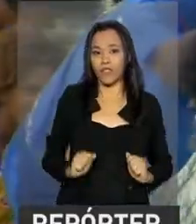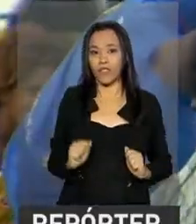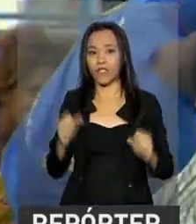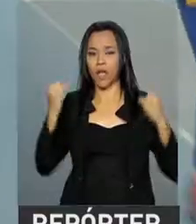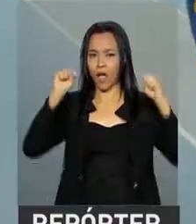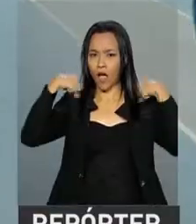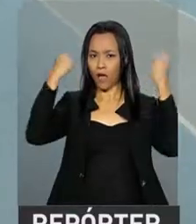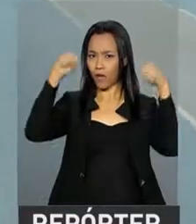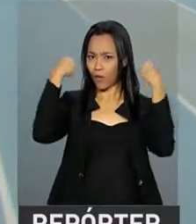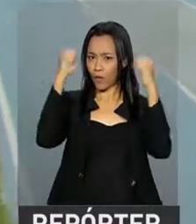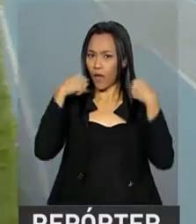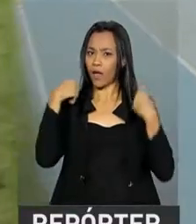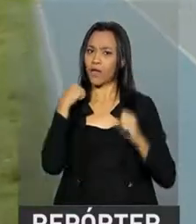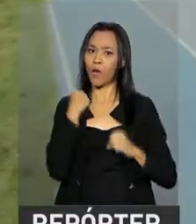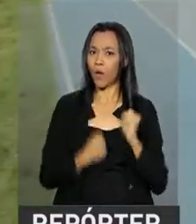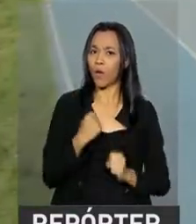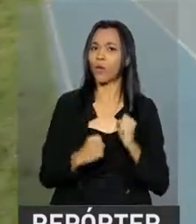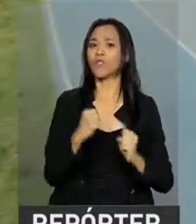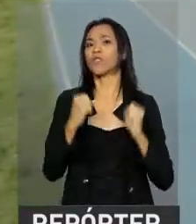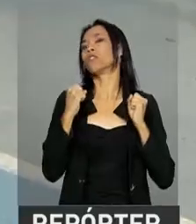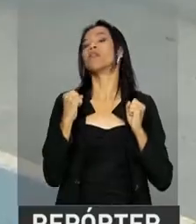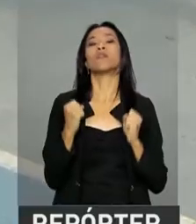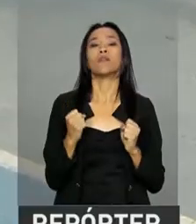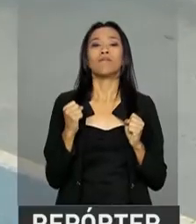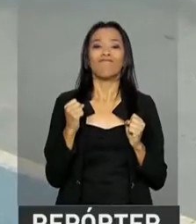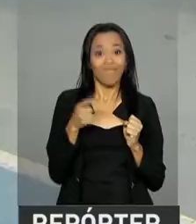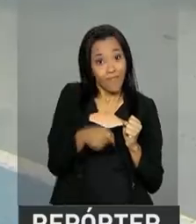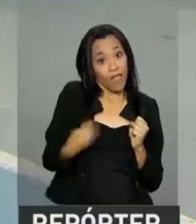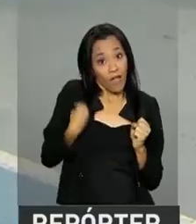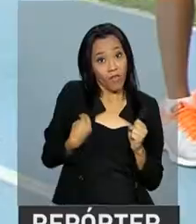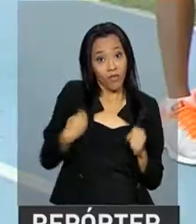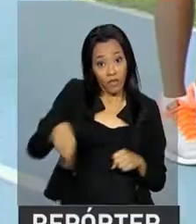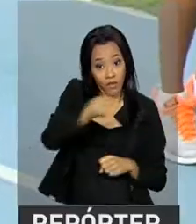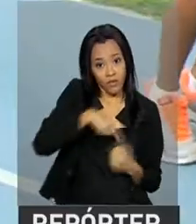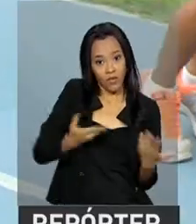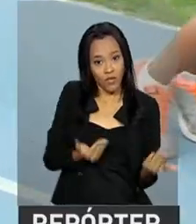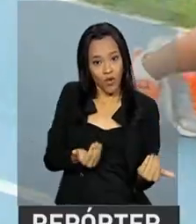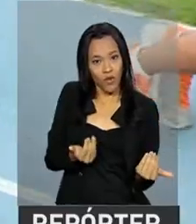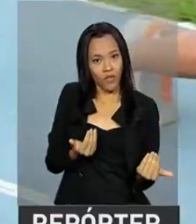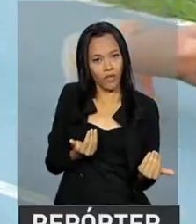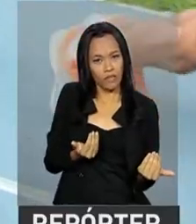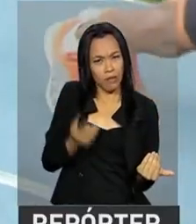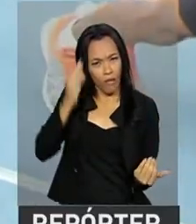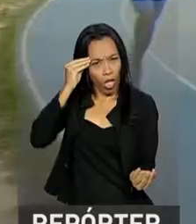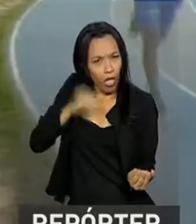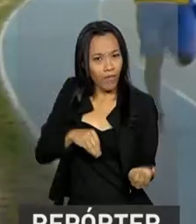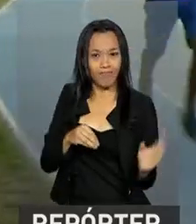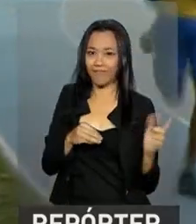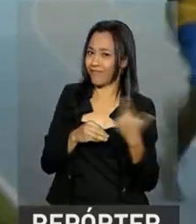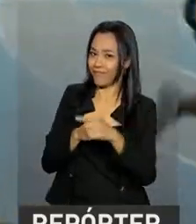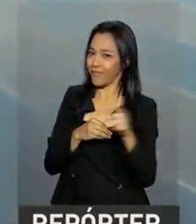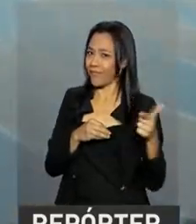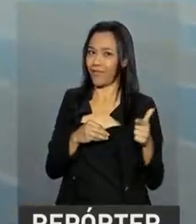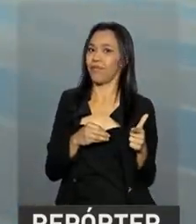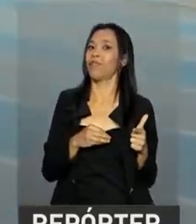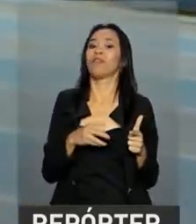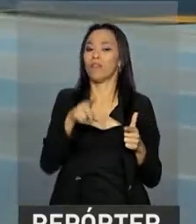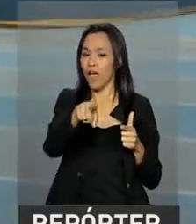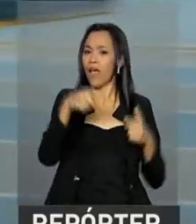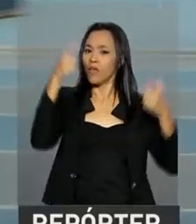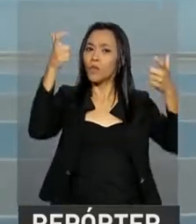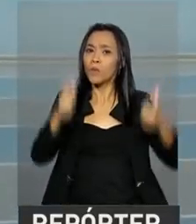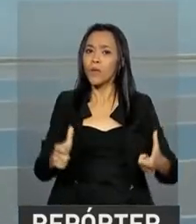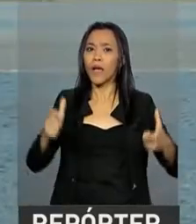alongadas e uma corridinha para aquecer na vida desses jovens não têm espaço para moleza e no centro de treinamento olímpico